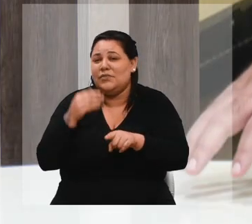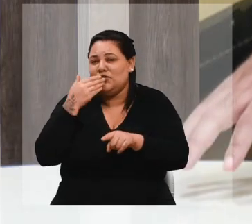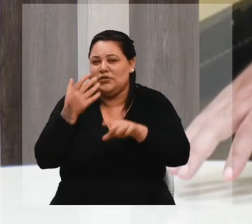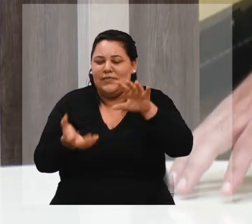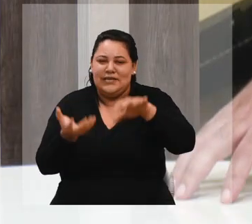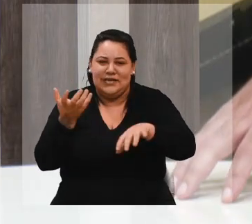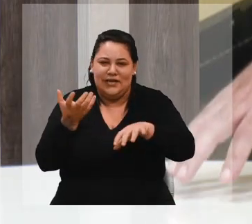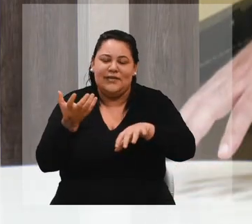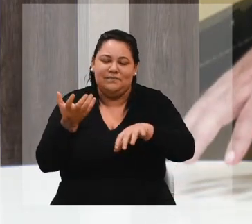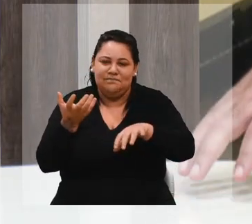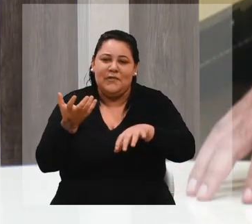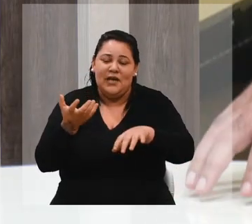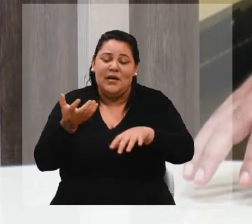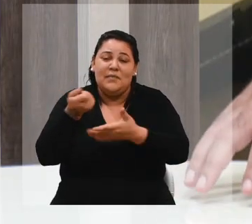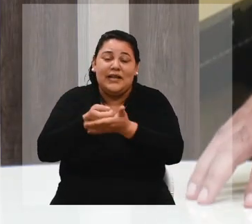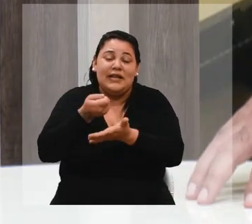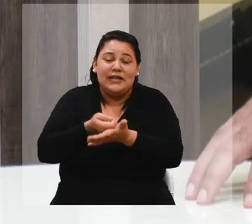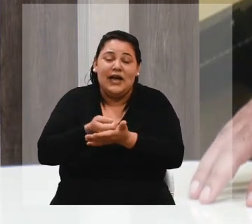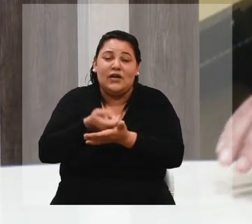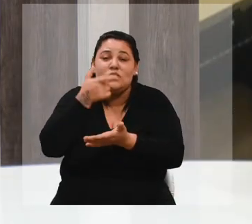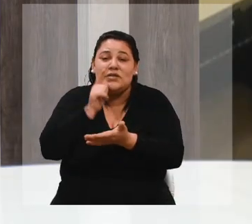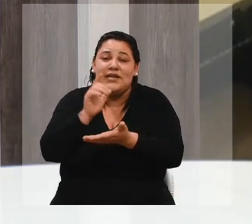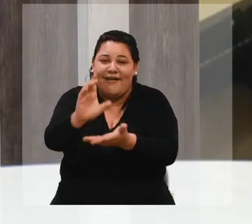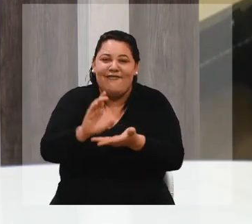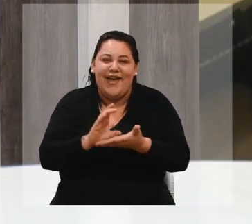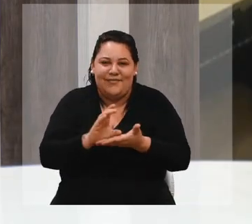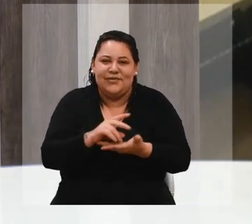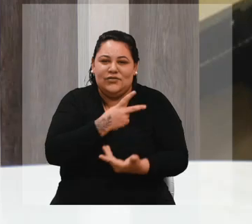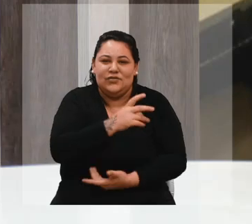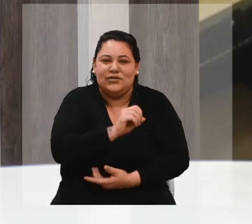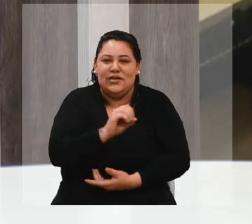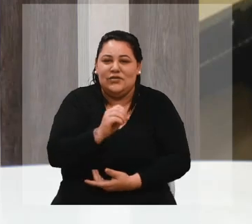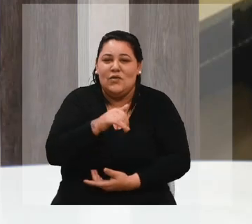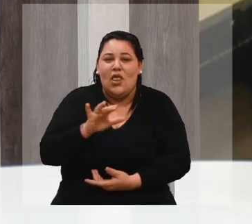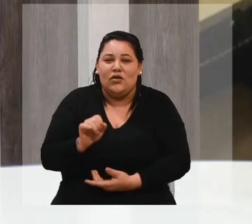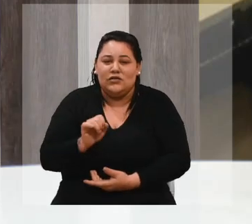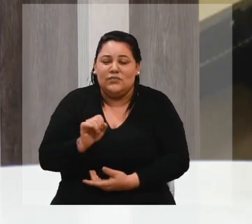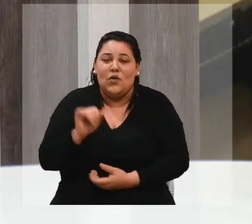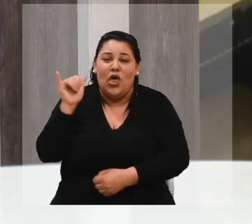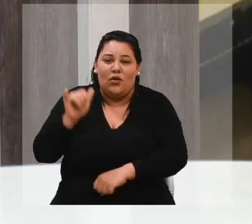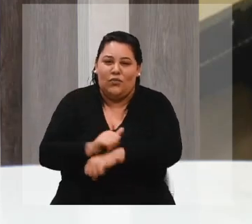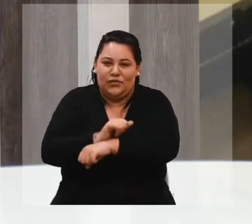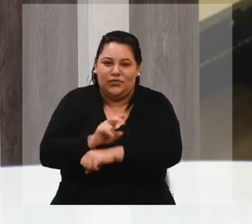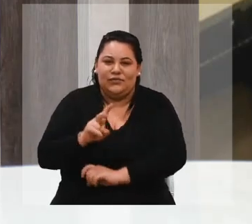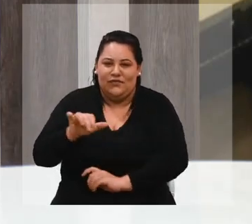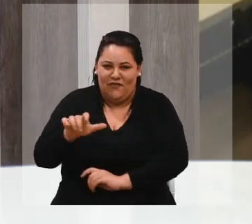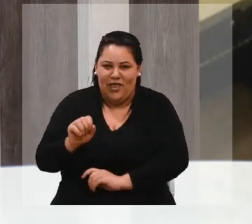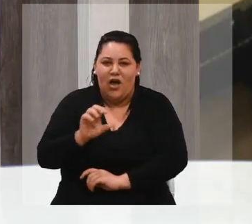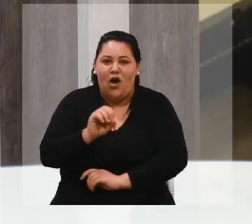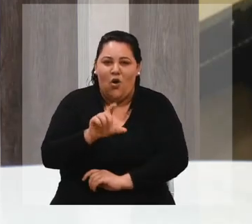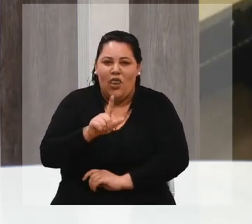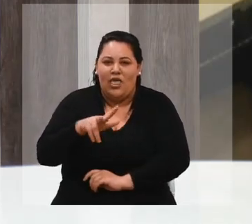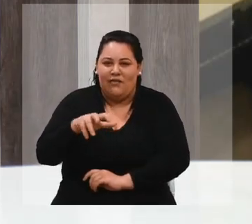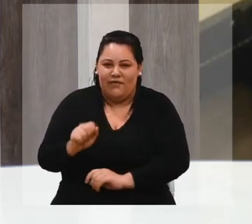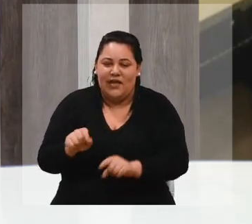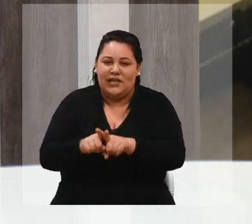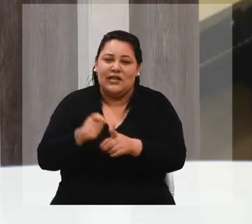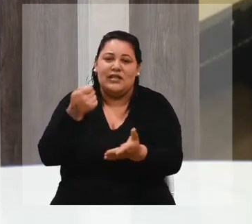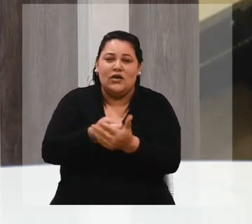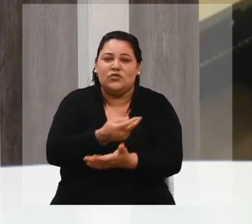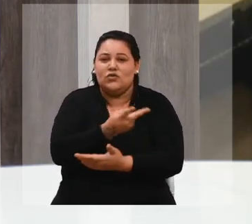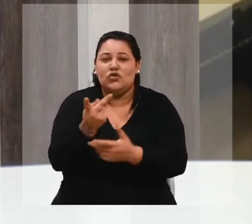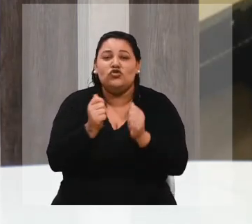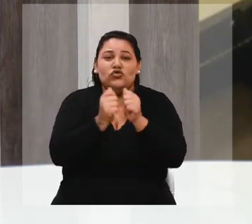federal, 200 milhões para o aeroporto de Vila Oliva. E aí há daqui a pouco tentar os dois ao mesmo tempo. O próprio governo do